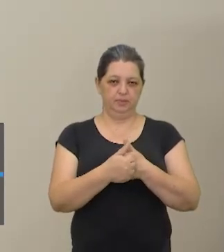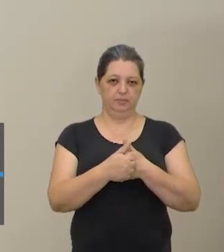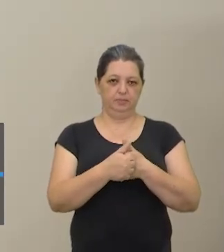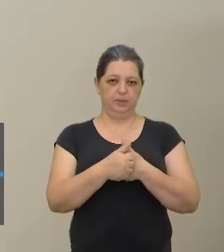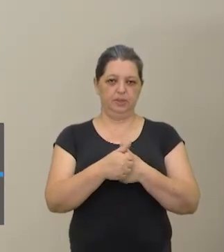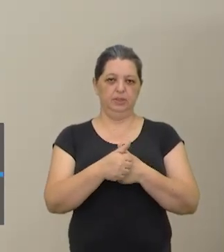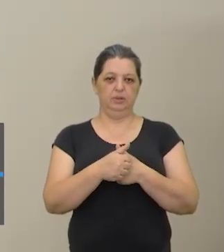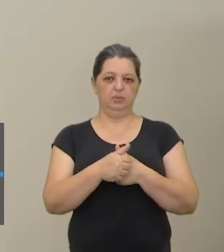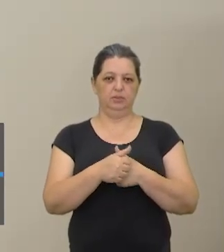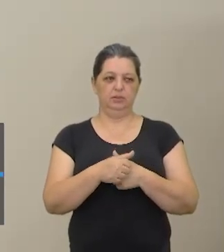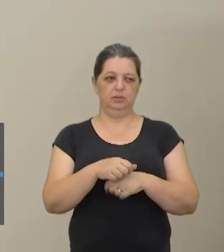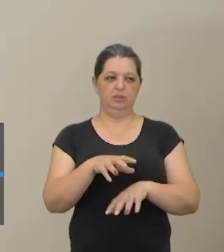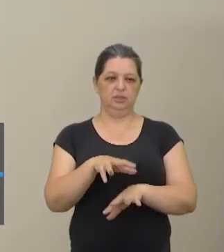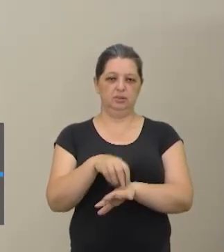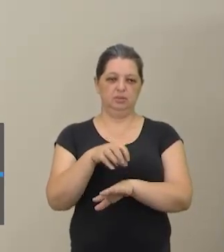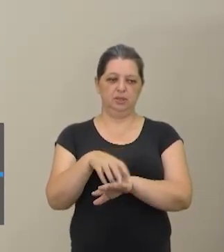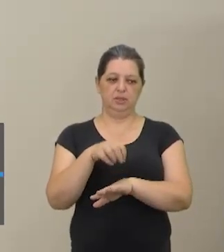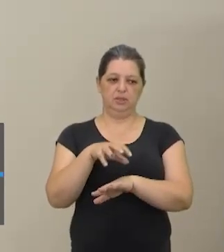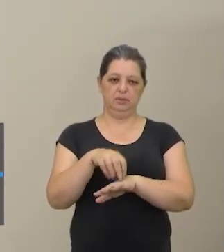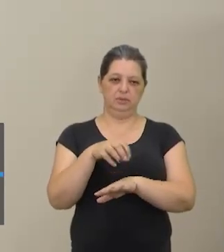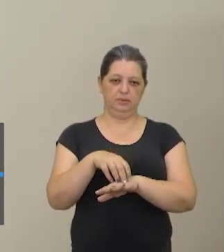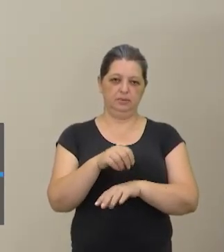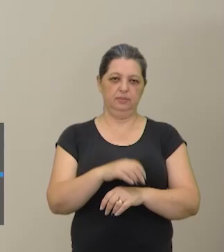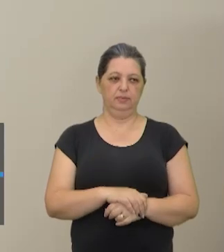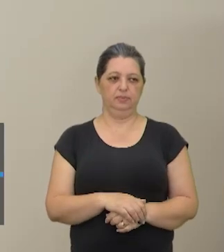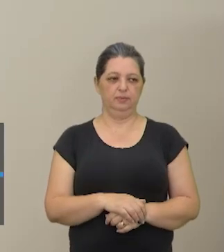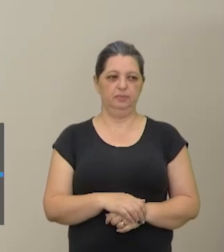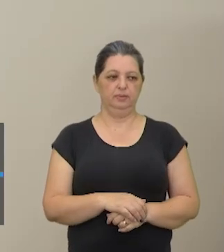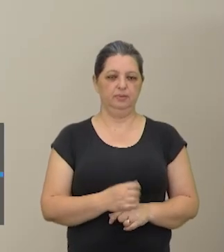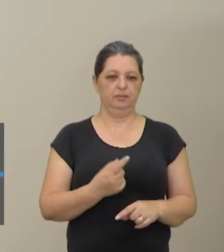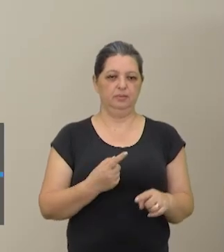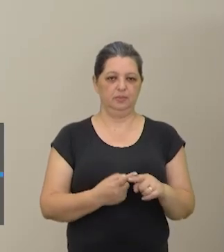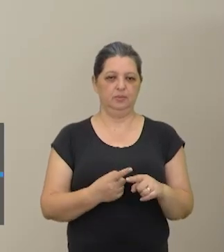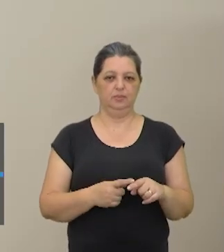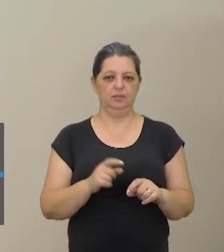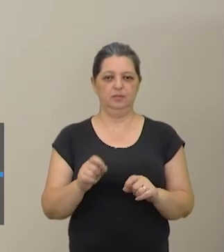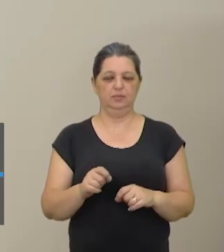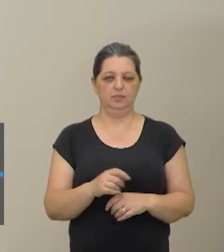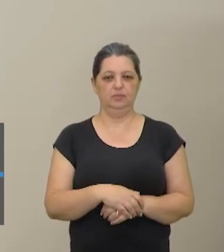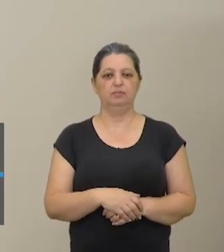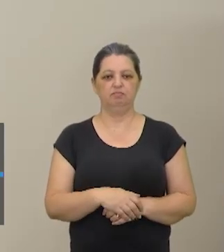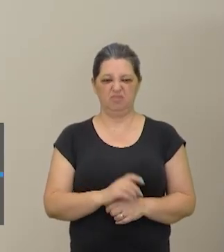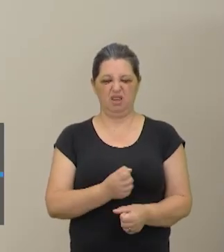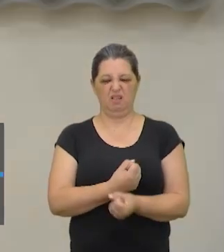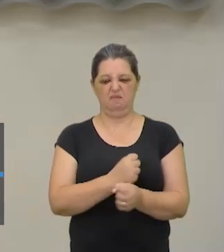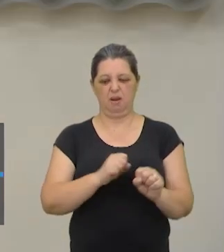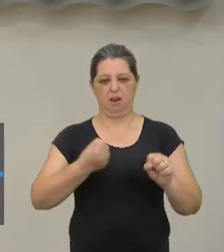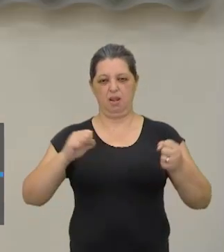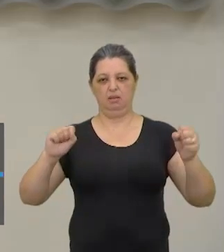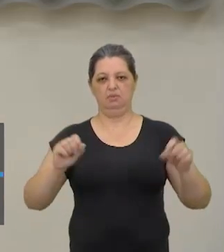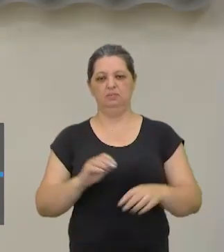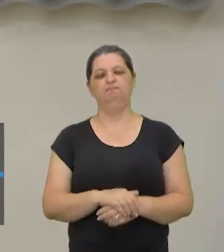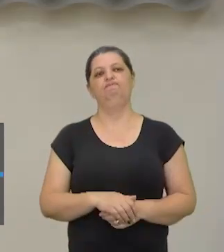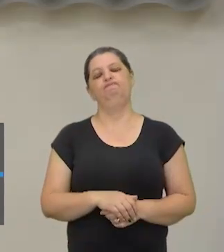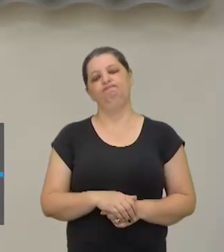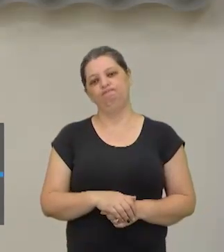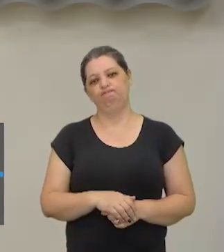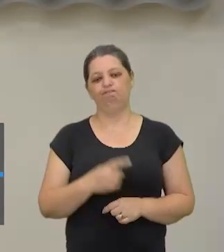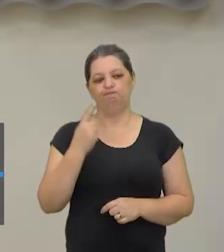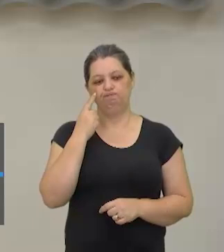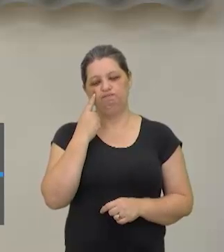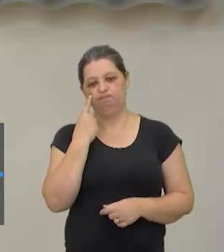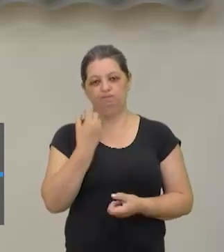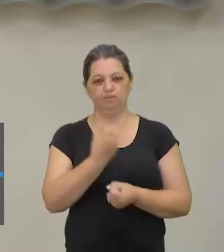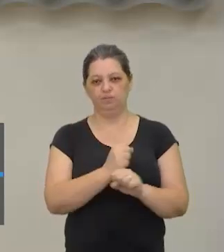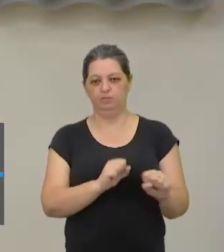bonito ali em Santo Amaro. Sempre gostei. Mas que mais? Alguma escultura que você lembre grande? Grande, uma escultura muito grande.